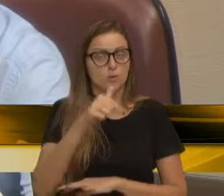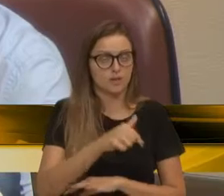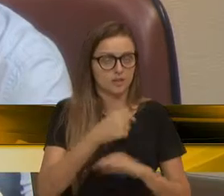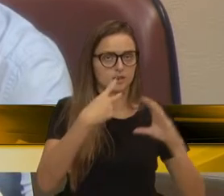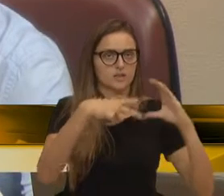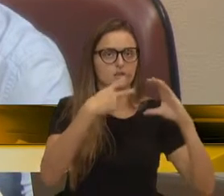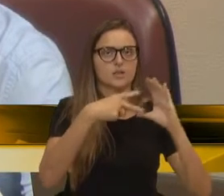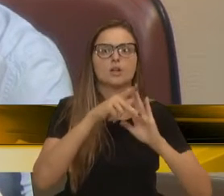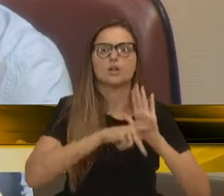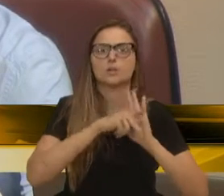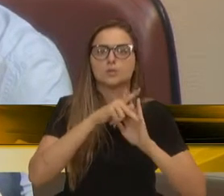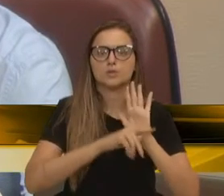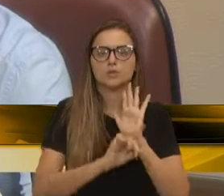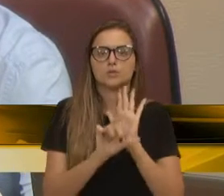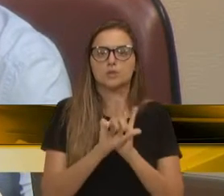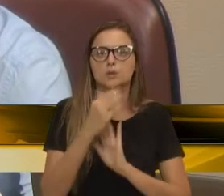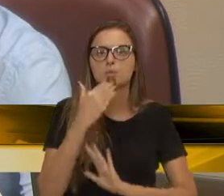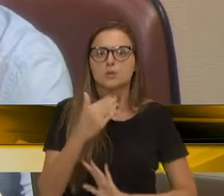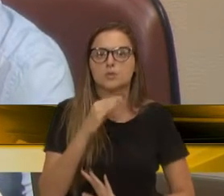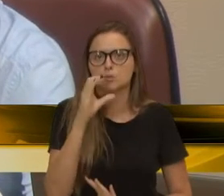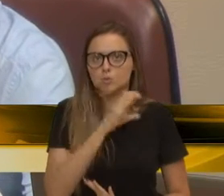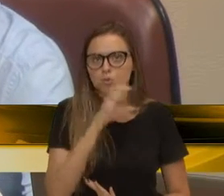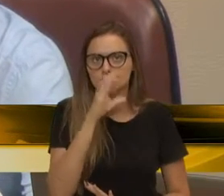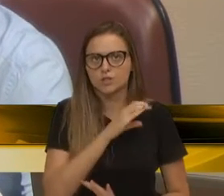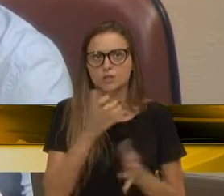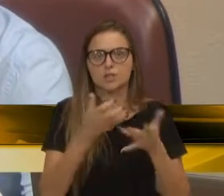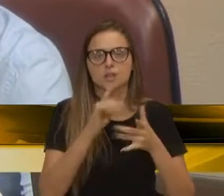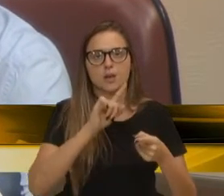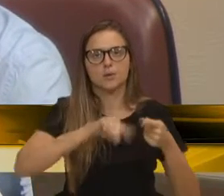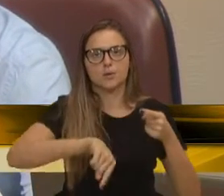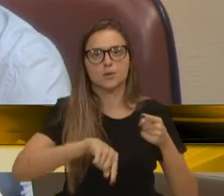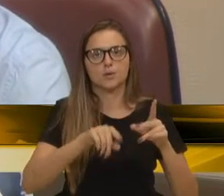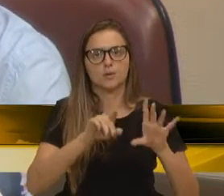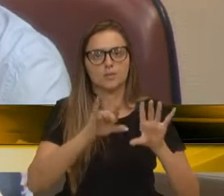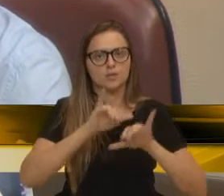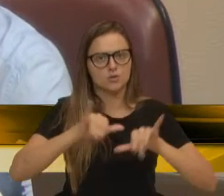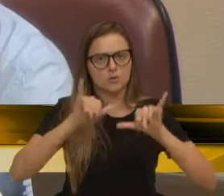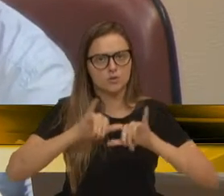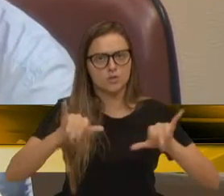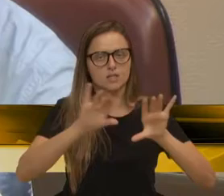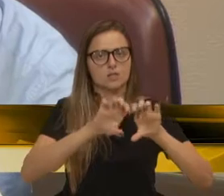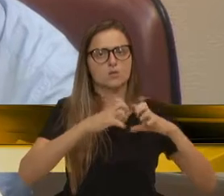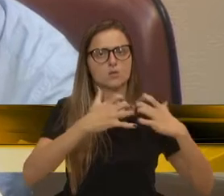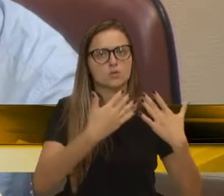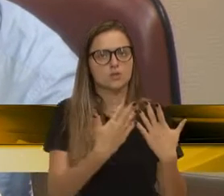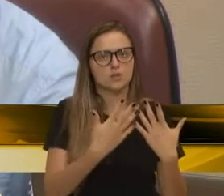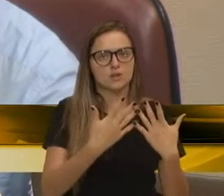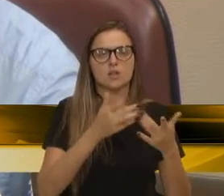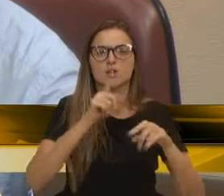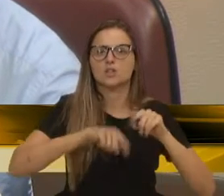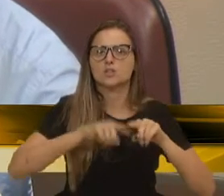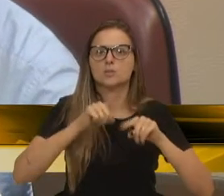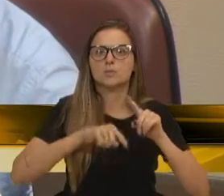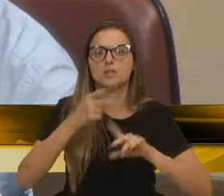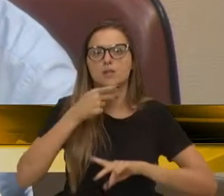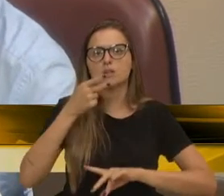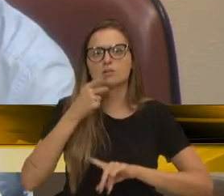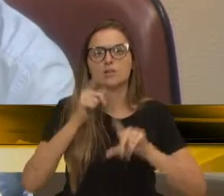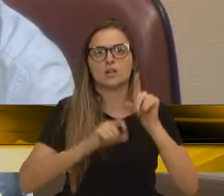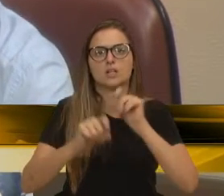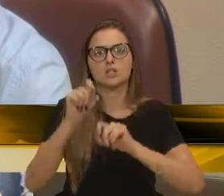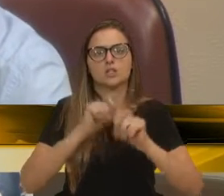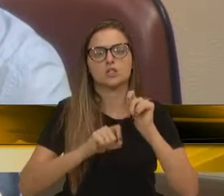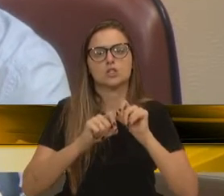vereadores projeto de lei em regime de urgência que pretende proibir a realização divulgação e apreciação de material que disponha sobre as chamadas